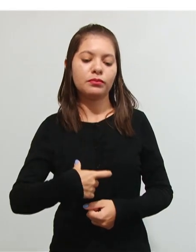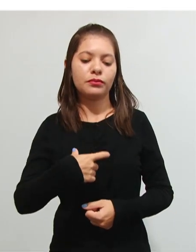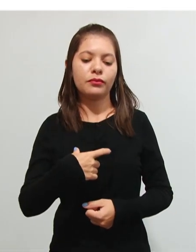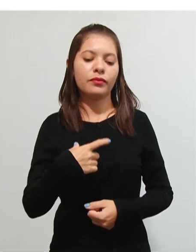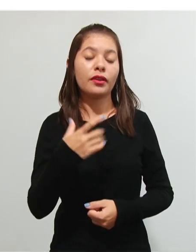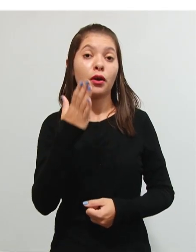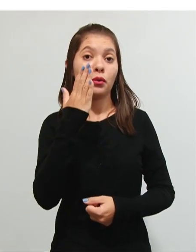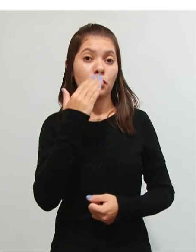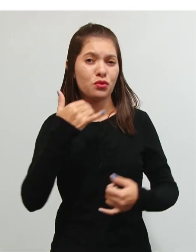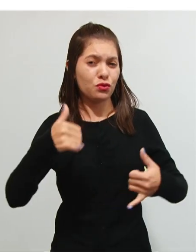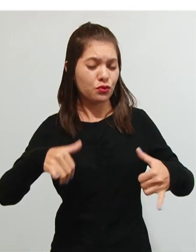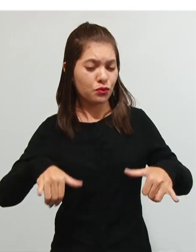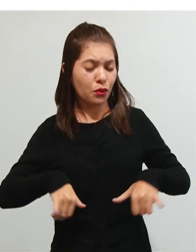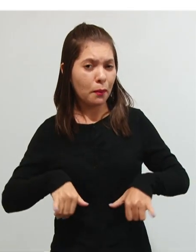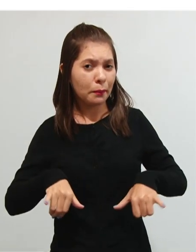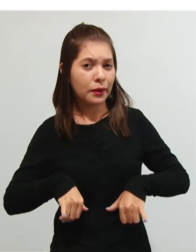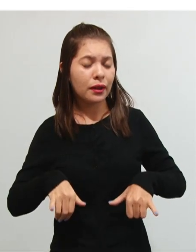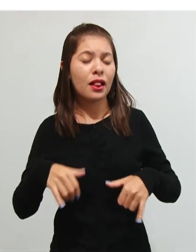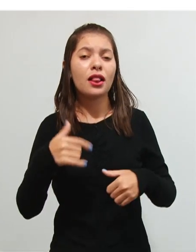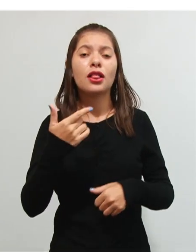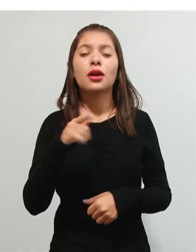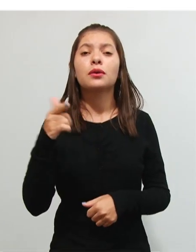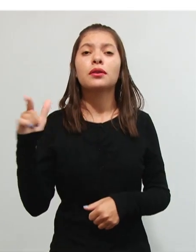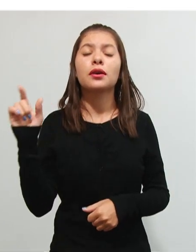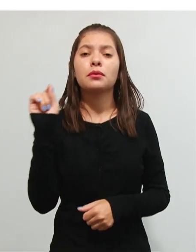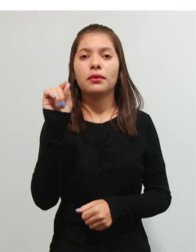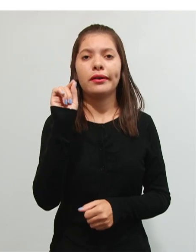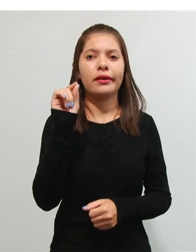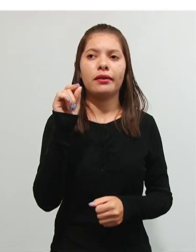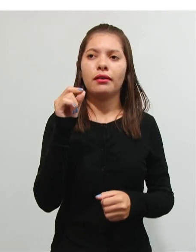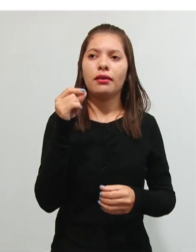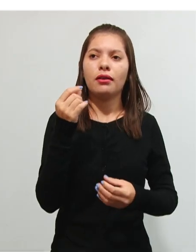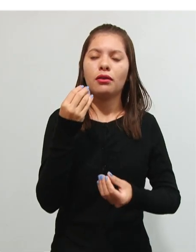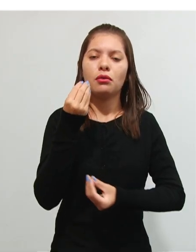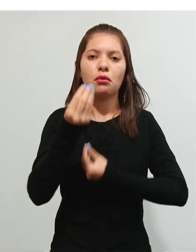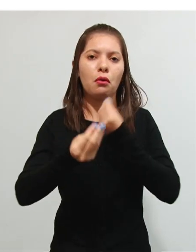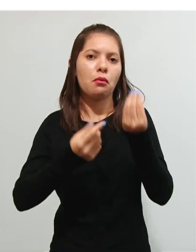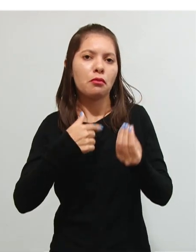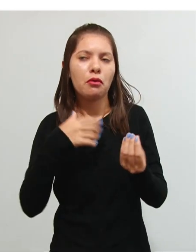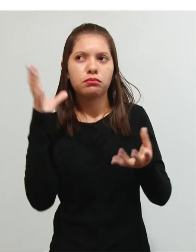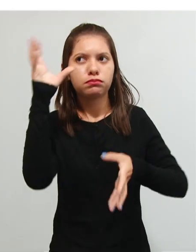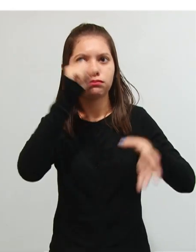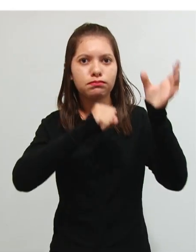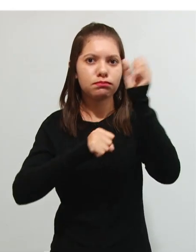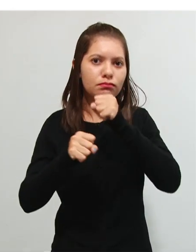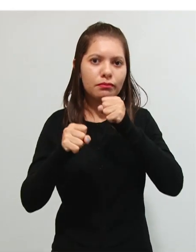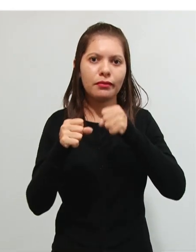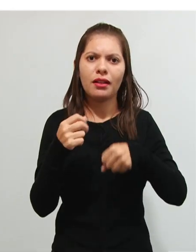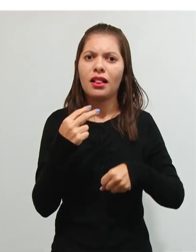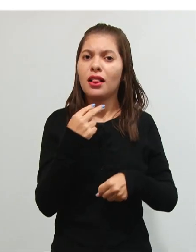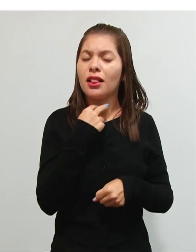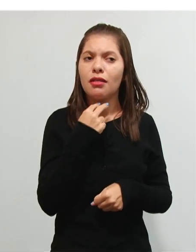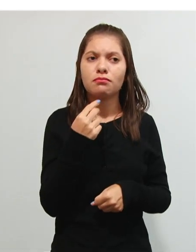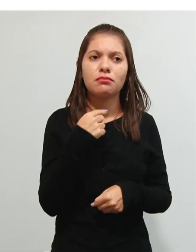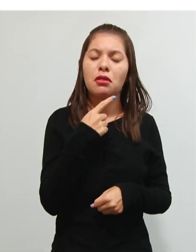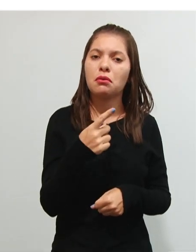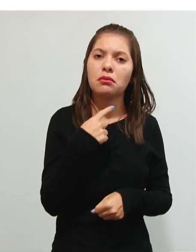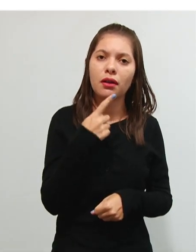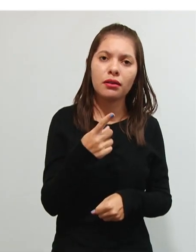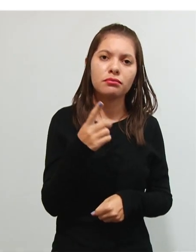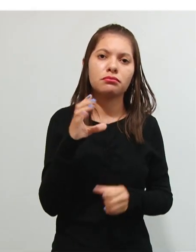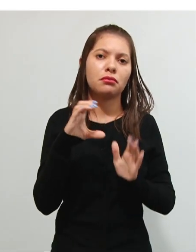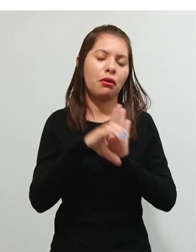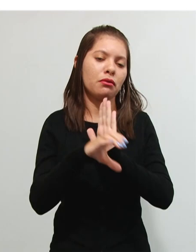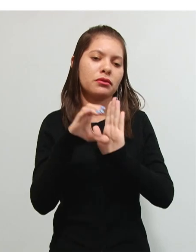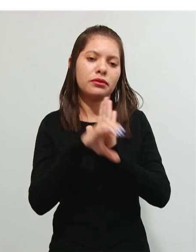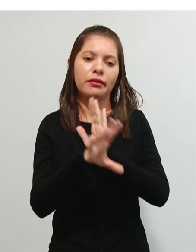com fome, ele não vai ter condição de, por exemplo, aprender um conceito novo, enfim, porque ele